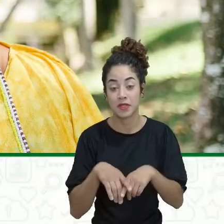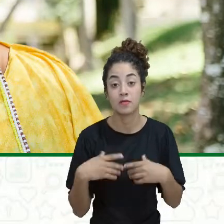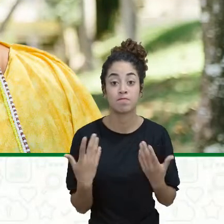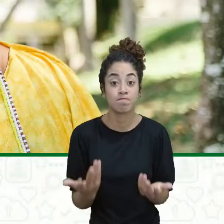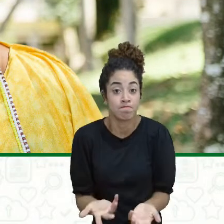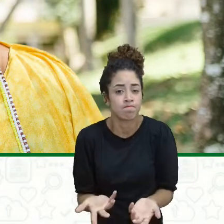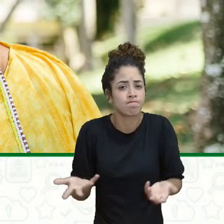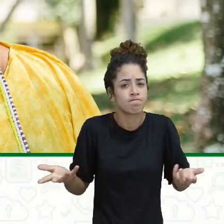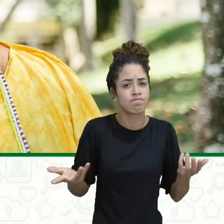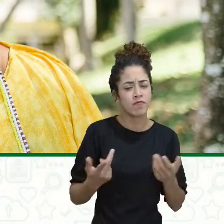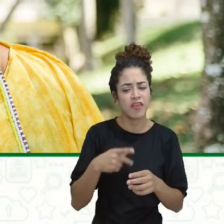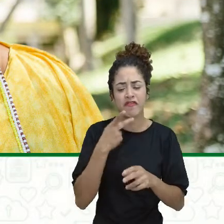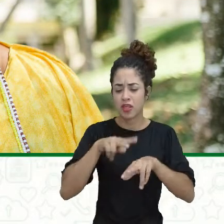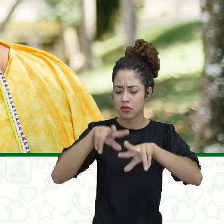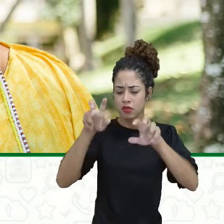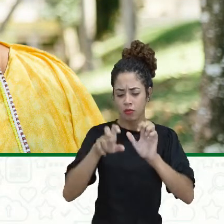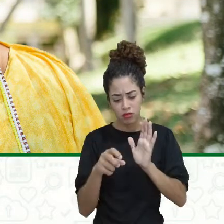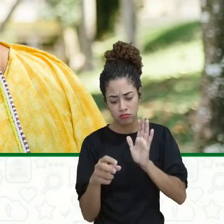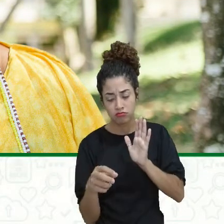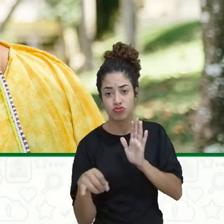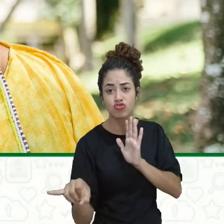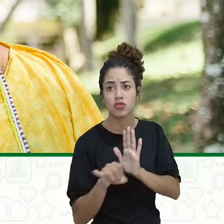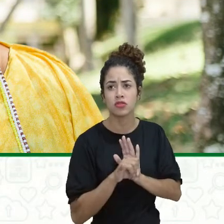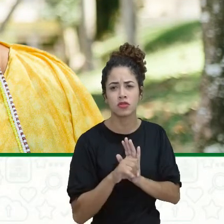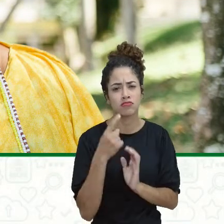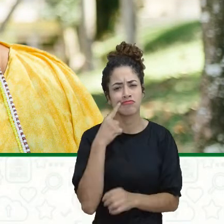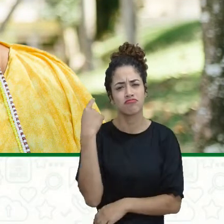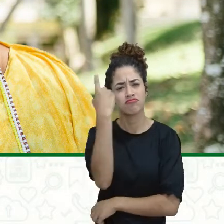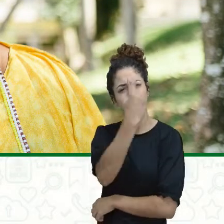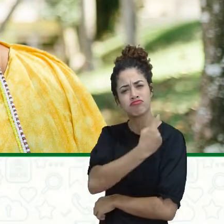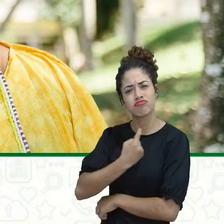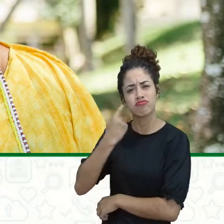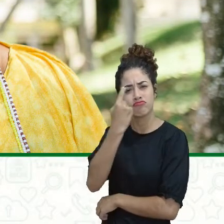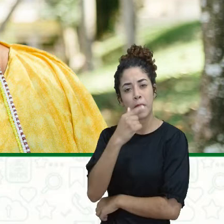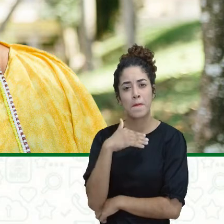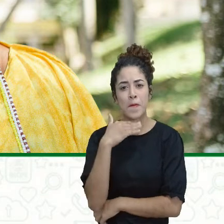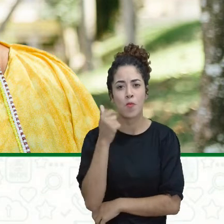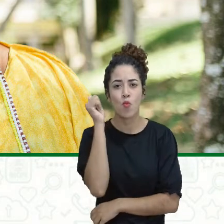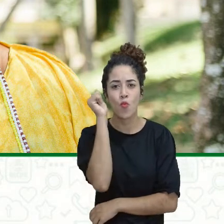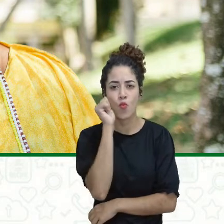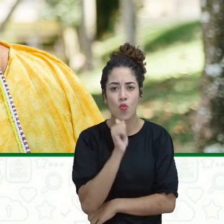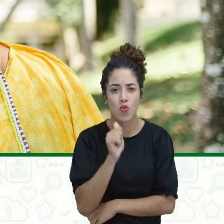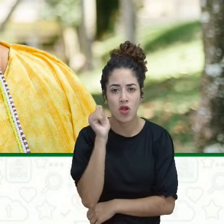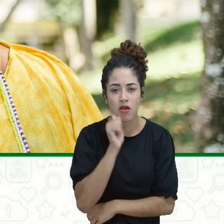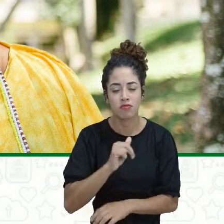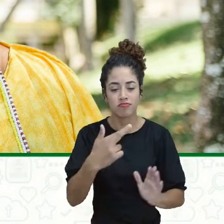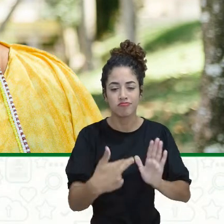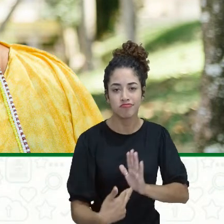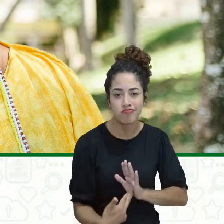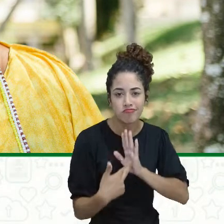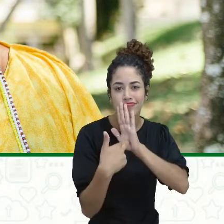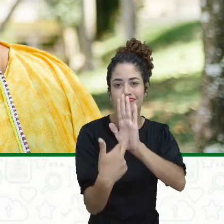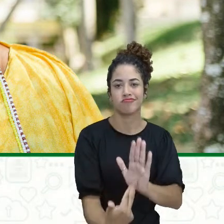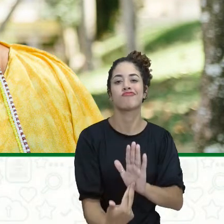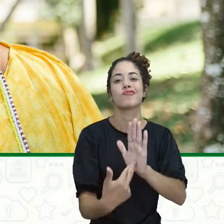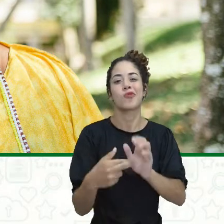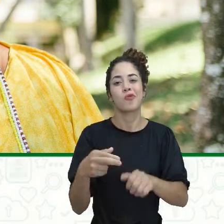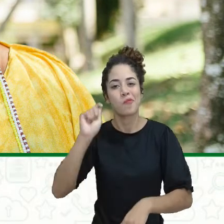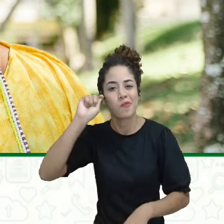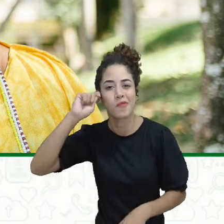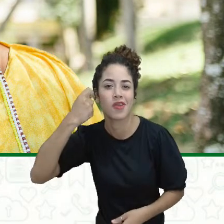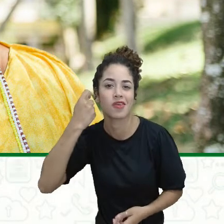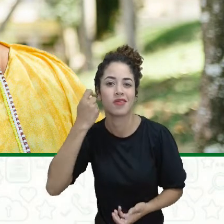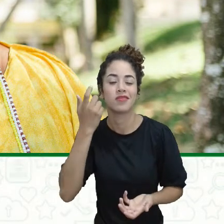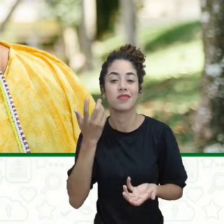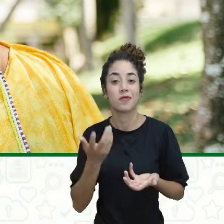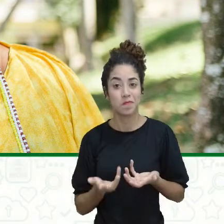sobre identidade, eu trouxe aqui um rosto, né, uma mulher, uma representante, né, uma mulher preta, né,